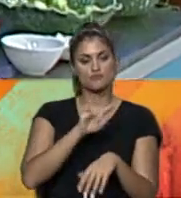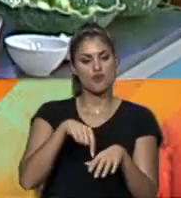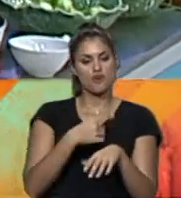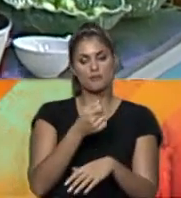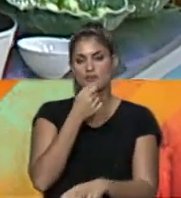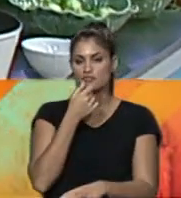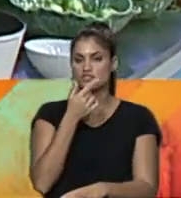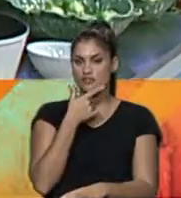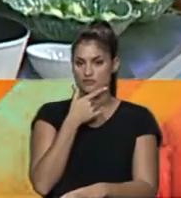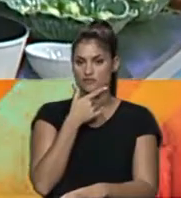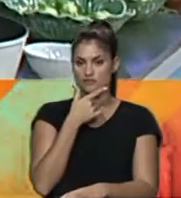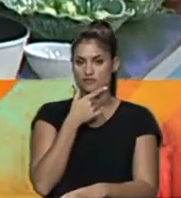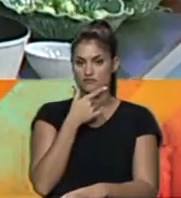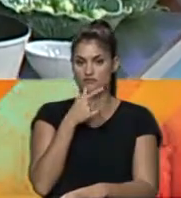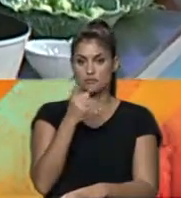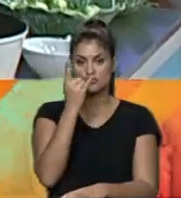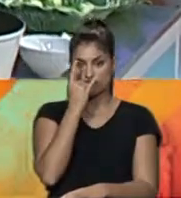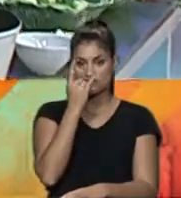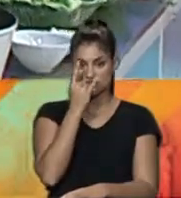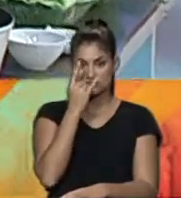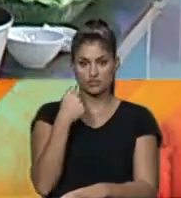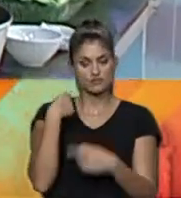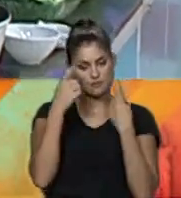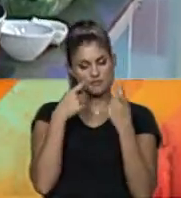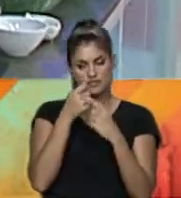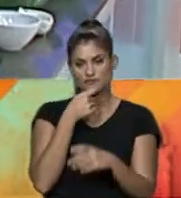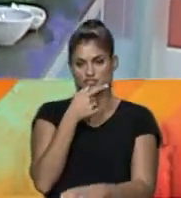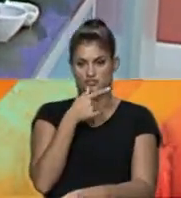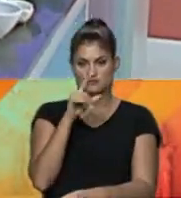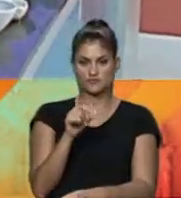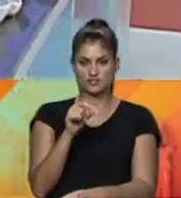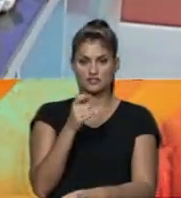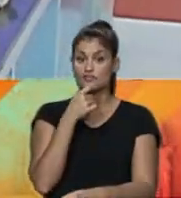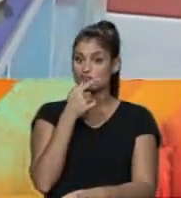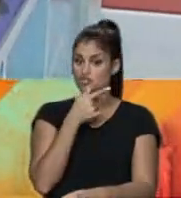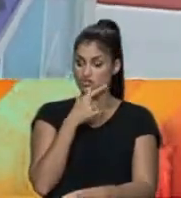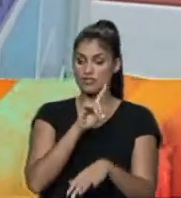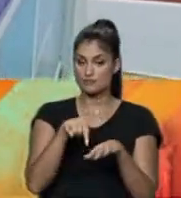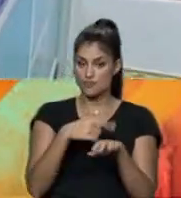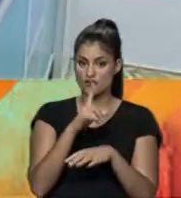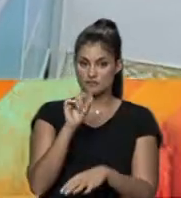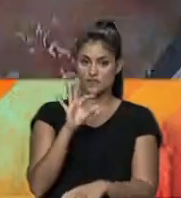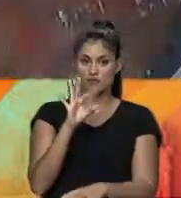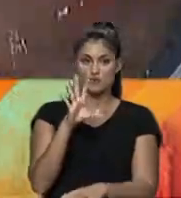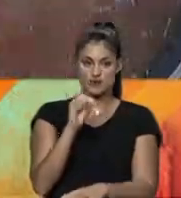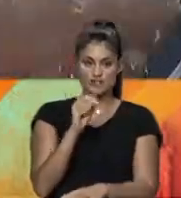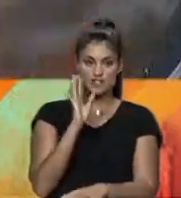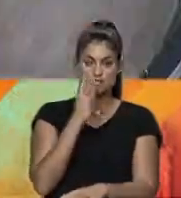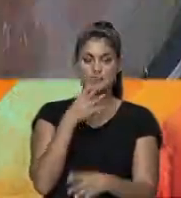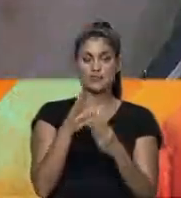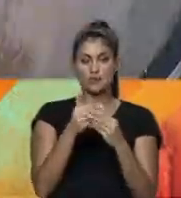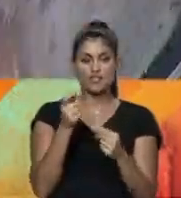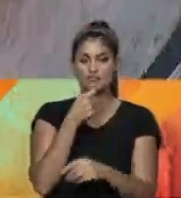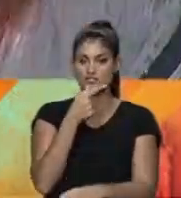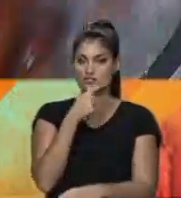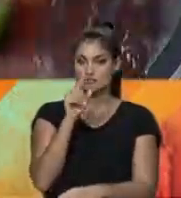feijão. Para o javali. Eu estava a pensar no feijão. O feijão demora uns 40, depende também da qualidade do